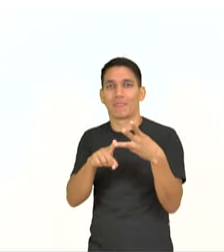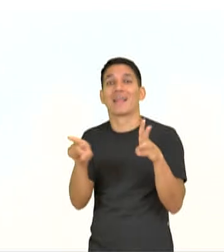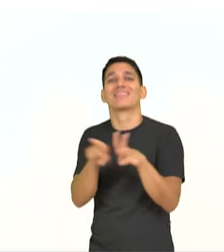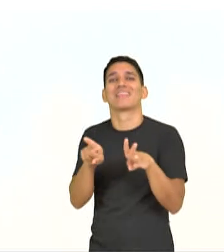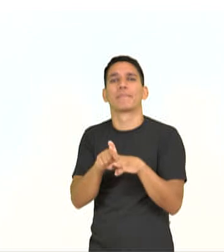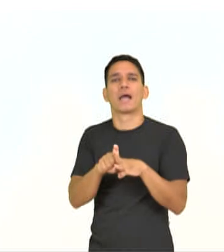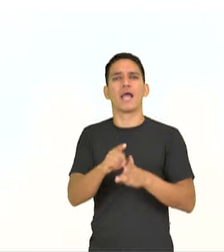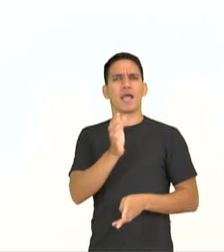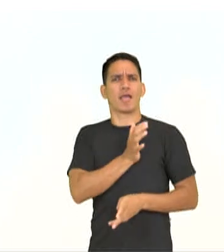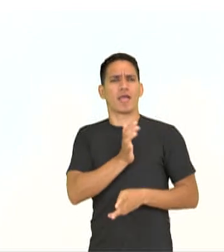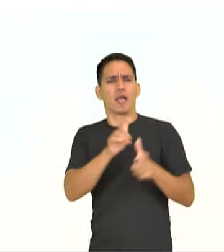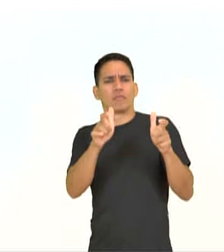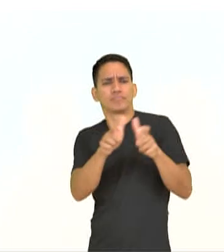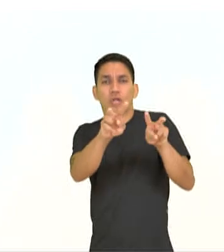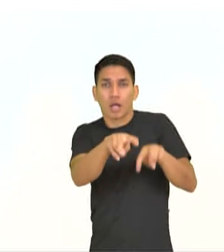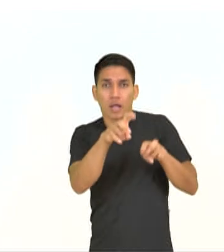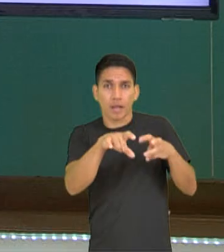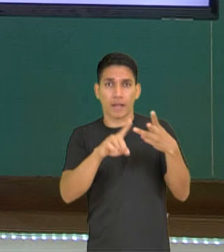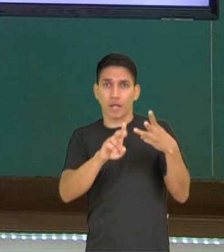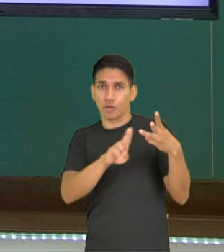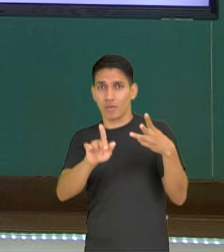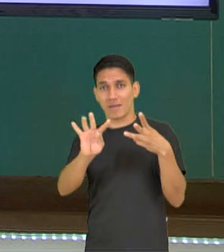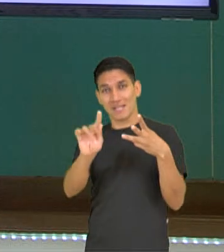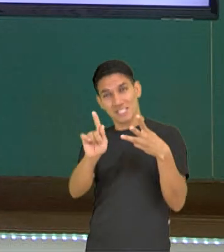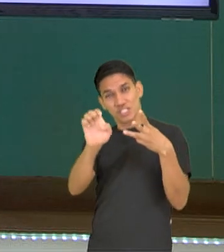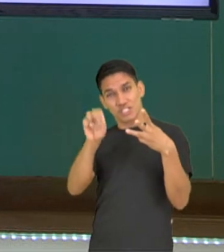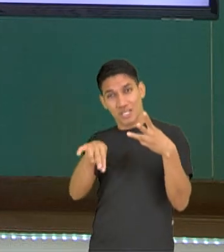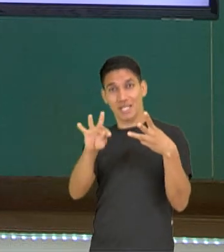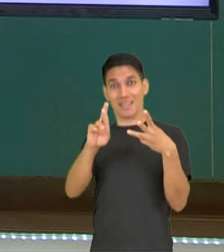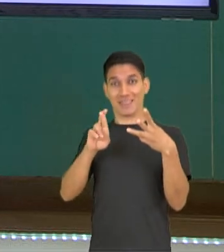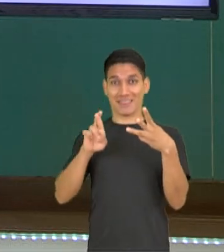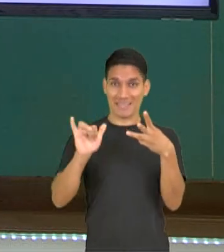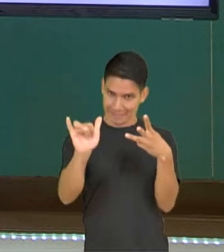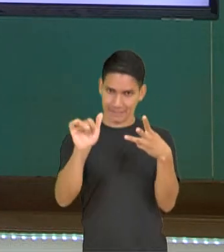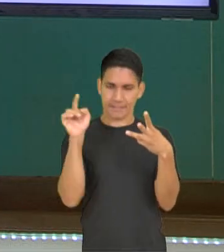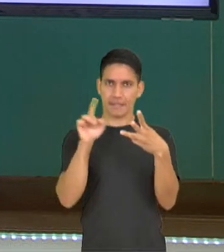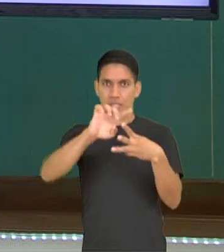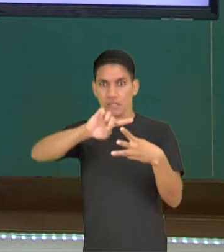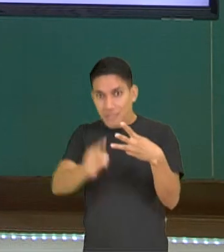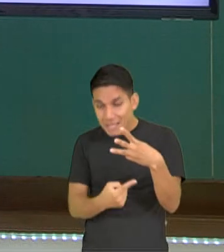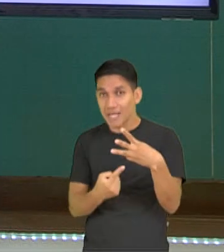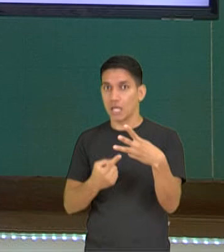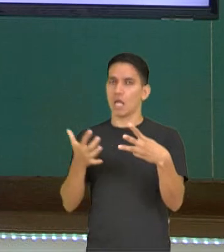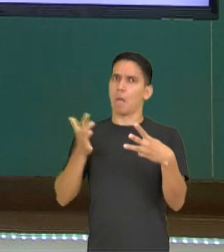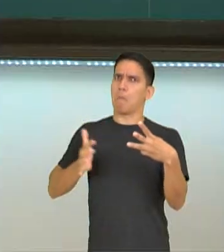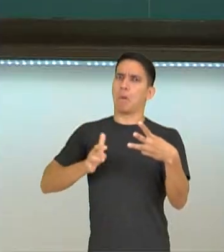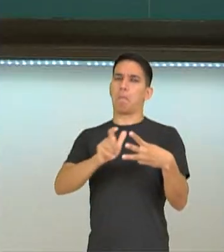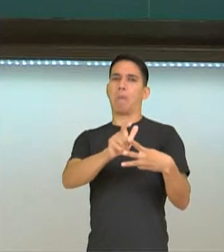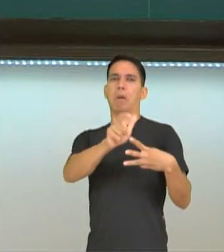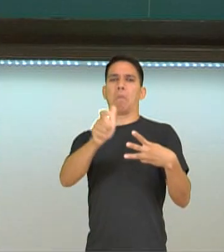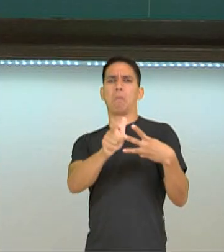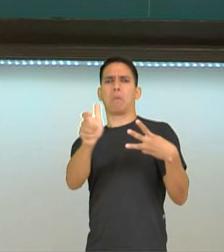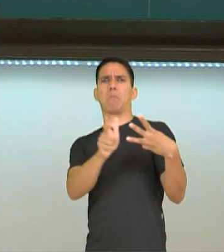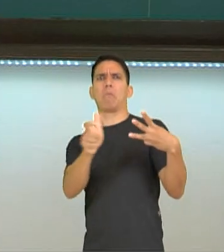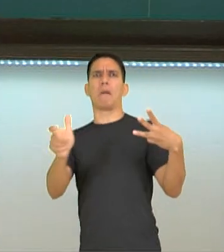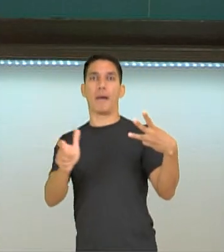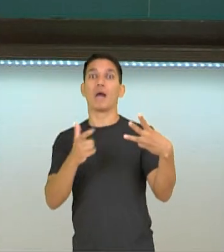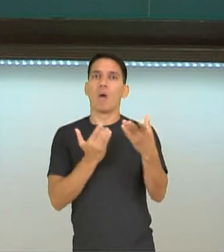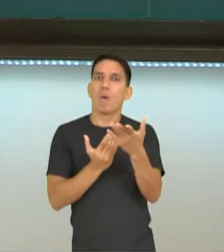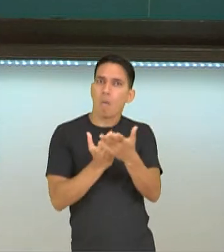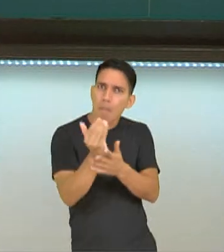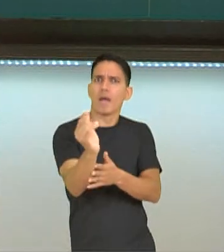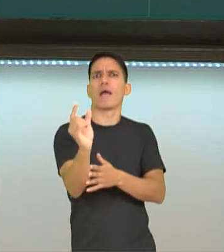nobreza rural, que eram conhecidos como gentry. Esses grupos enriquecem bastante e vão começar a